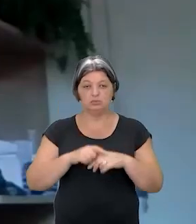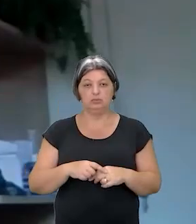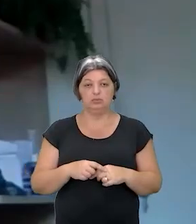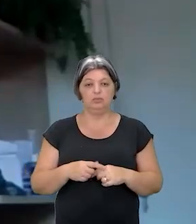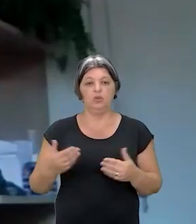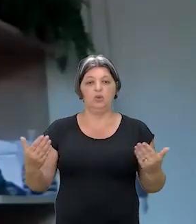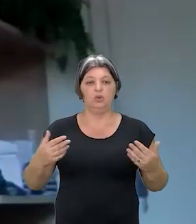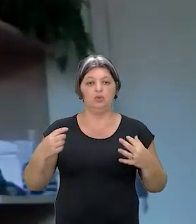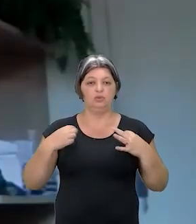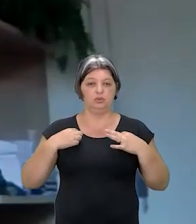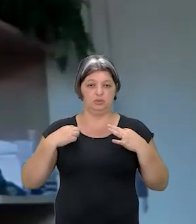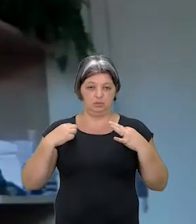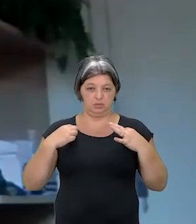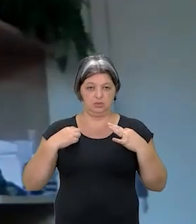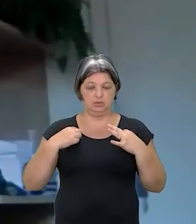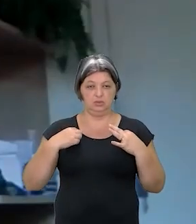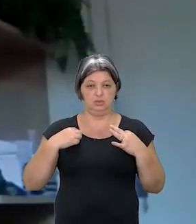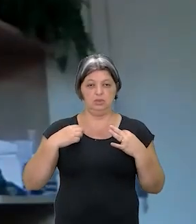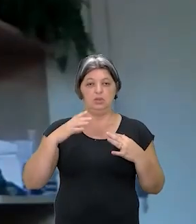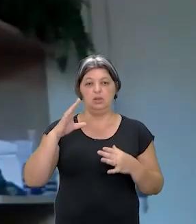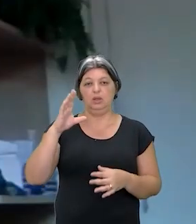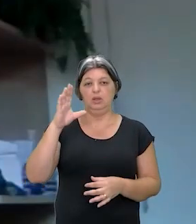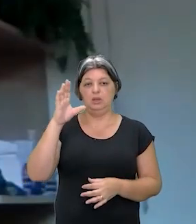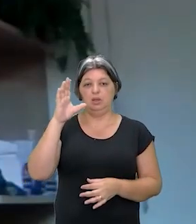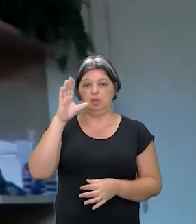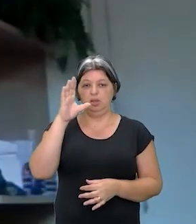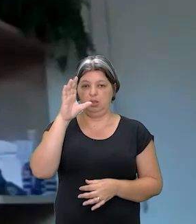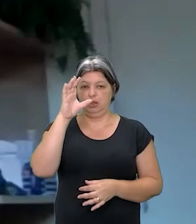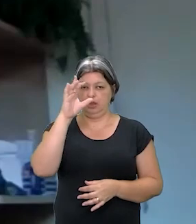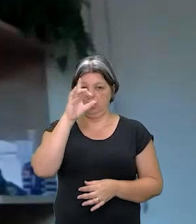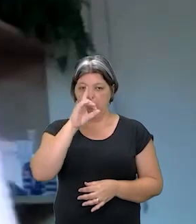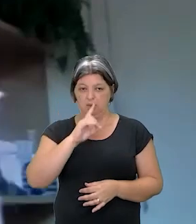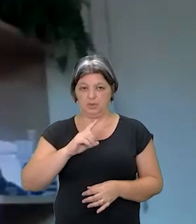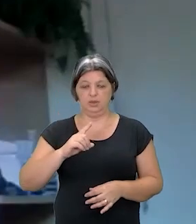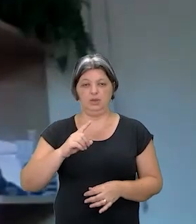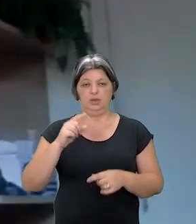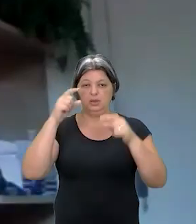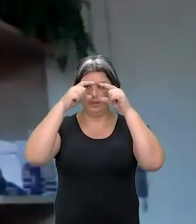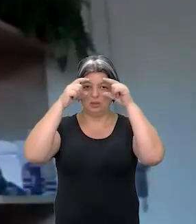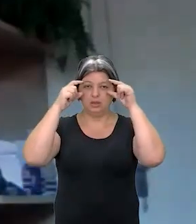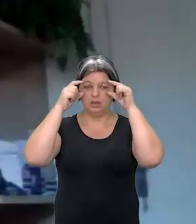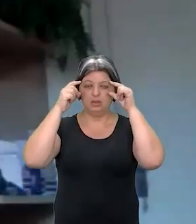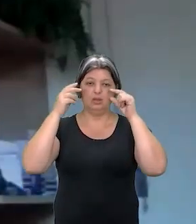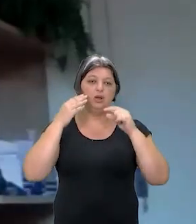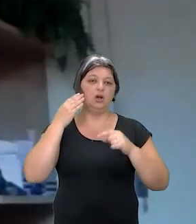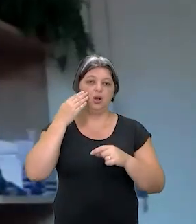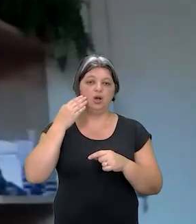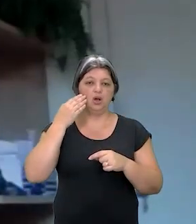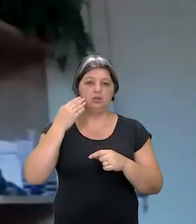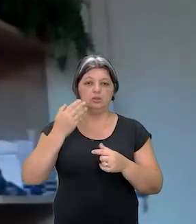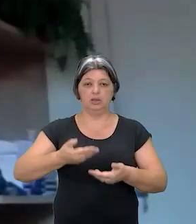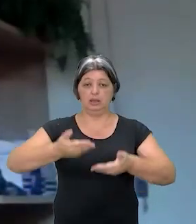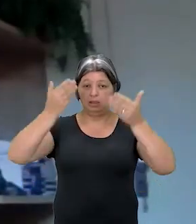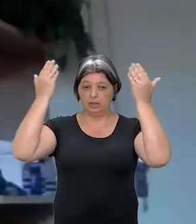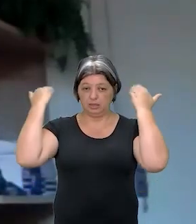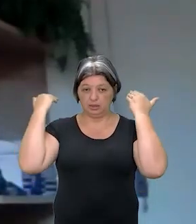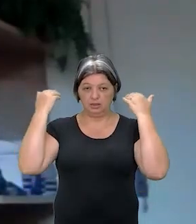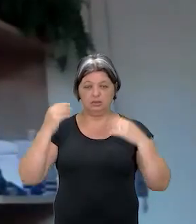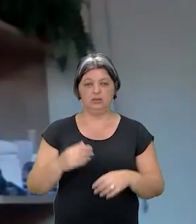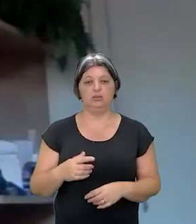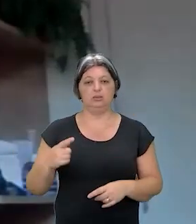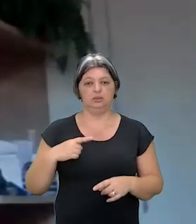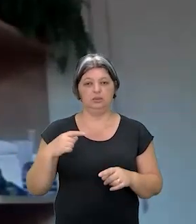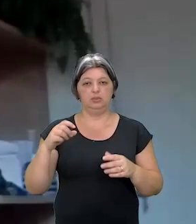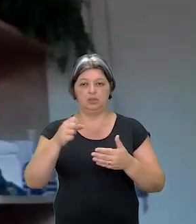hoje uma blusa amarela e um óculos rosa. Atrás de mim vocês podem ver alguns armários e aqui do